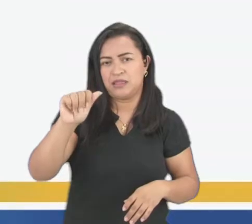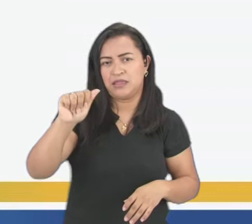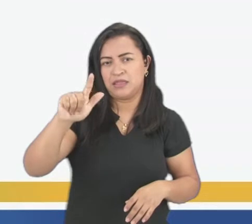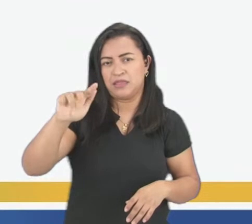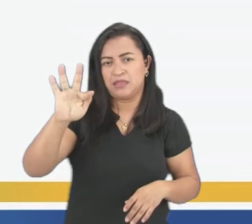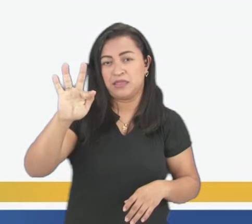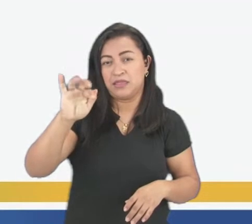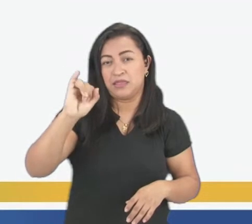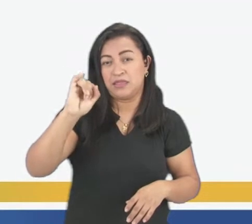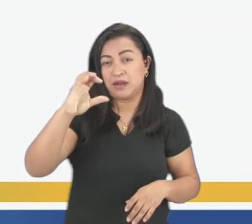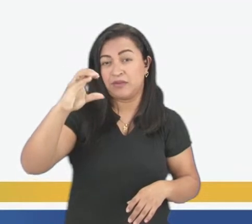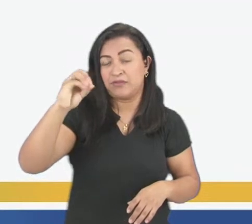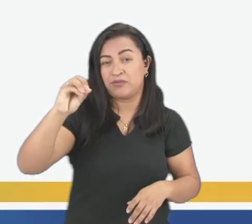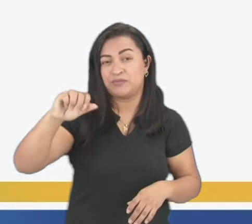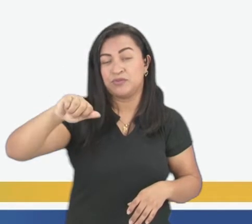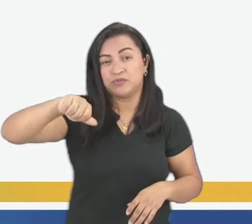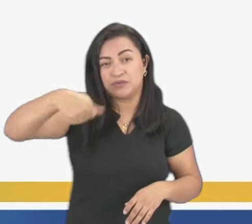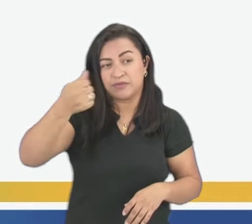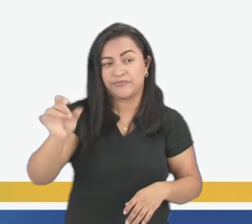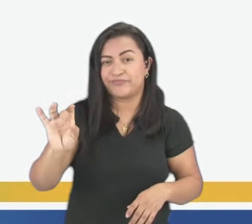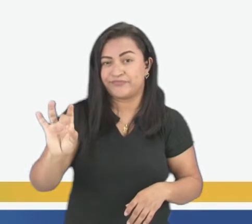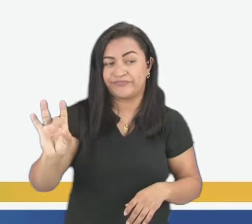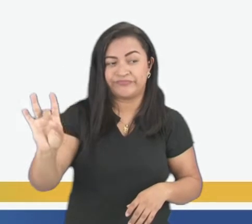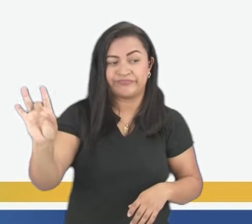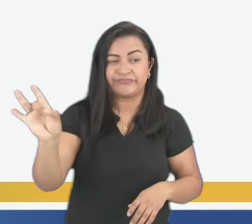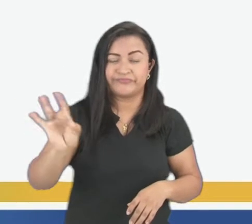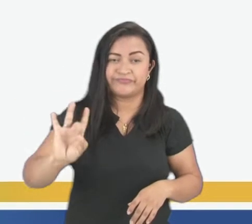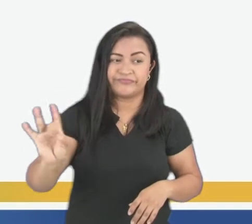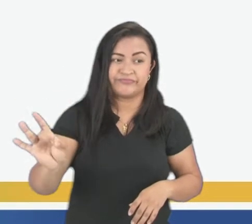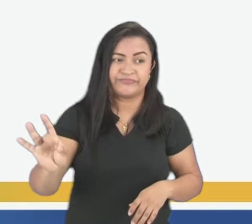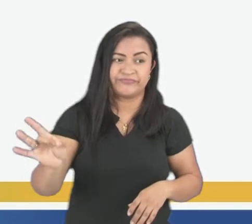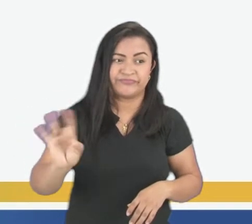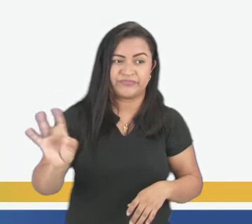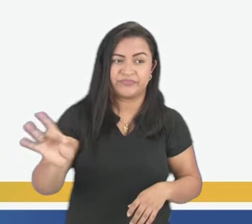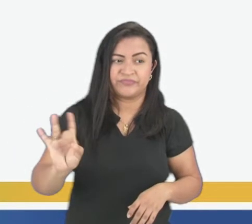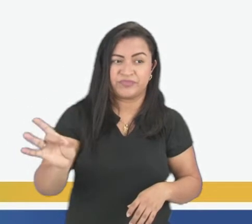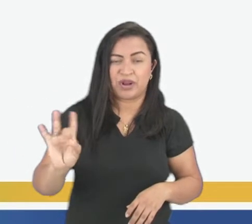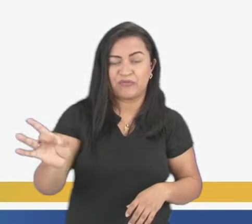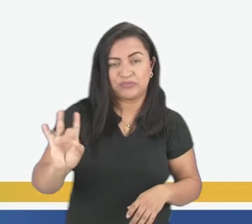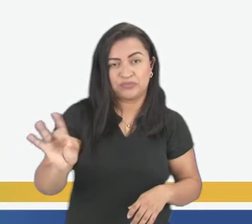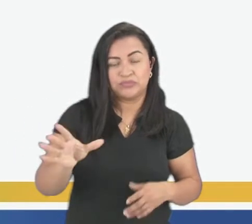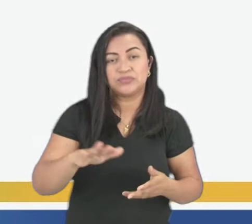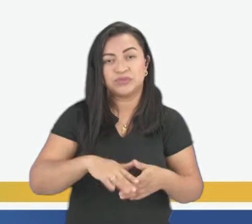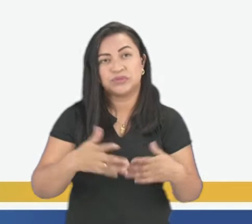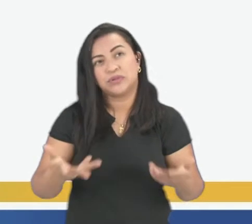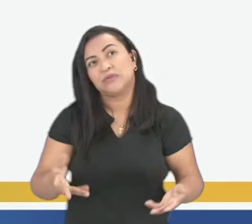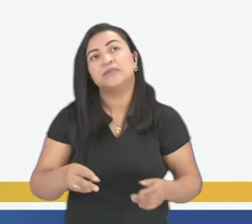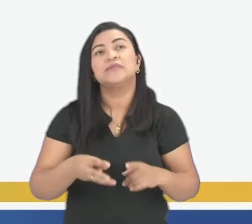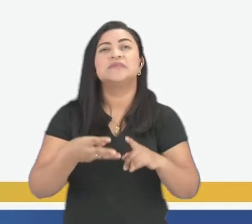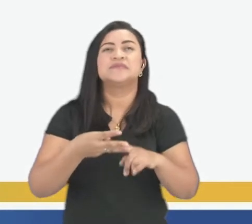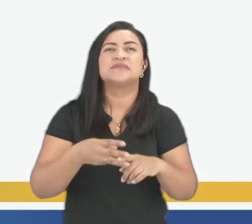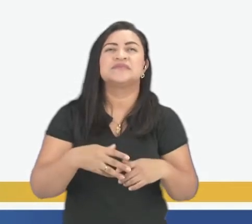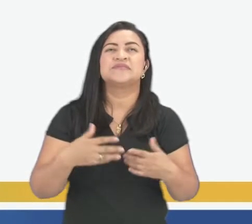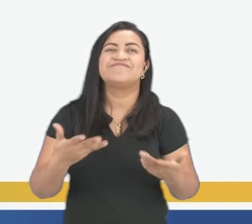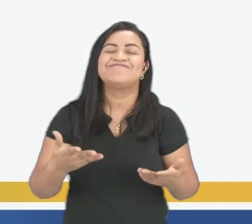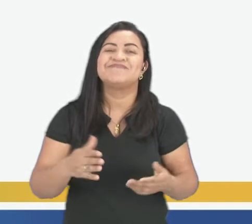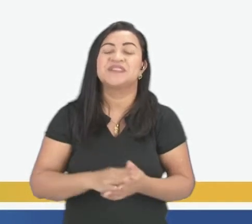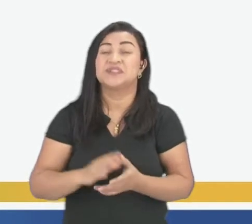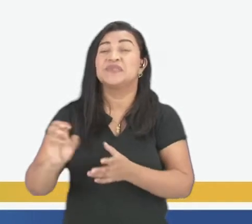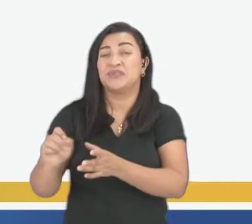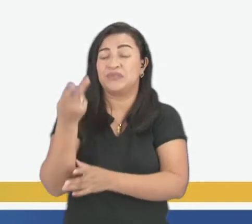habilidade ou vontade em reconhecer e respeitar diferença ou crença religiosa do terceiro. Isso aí